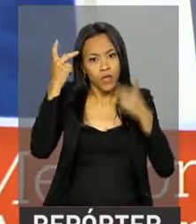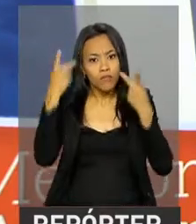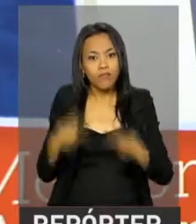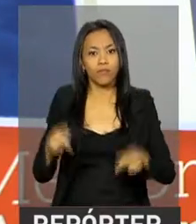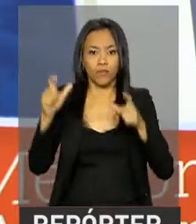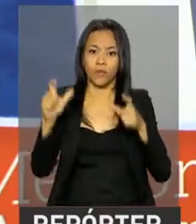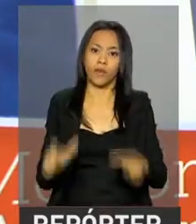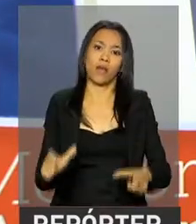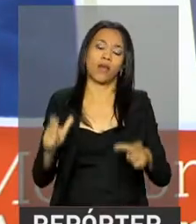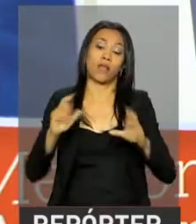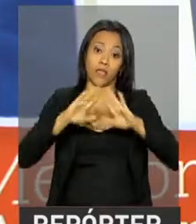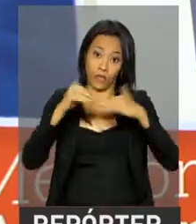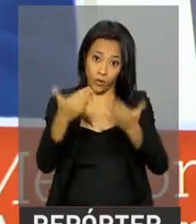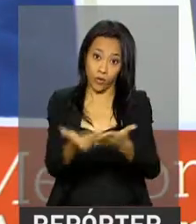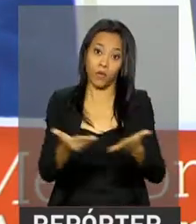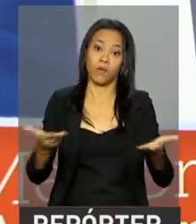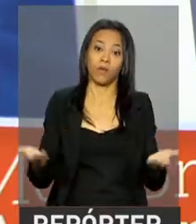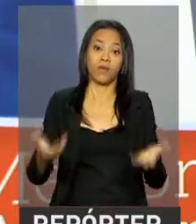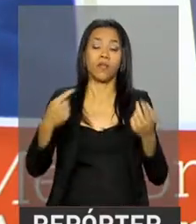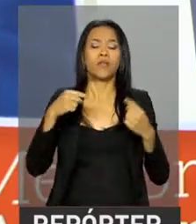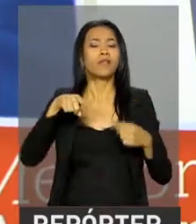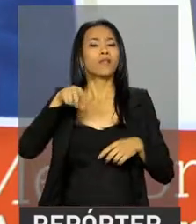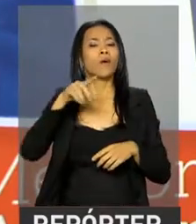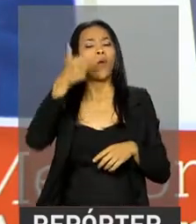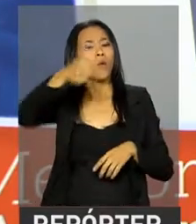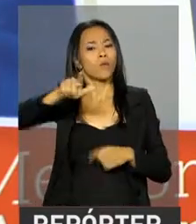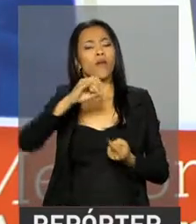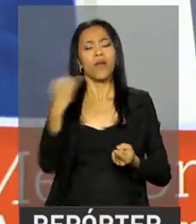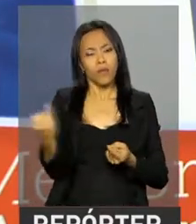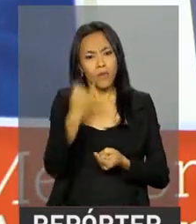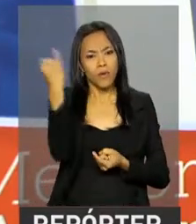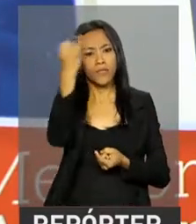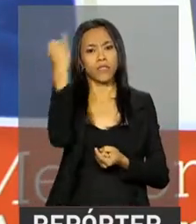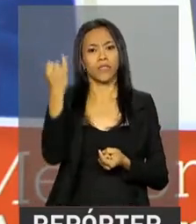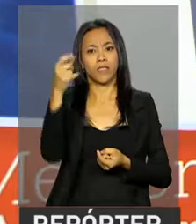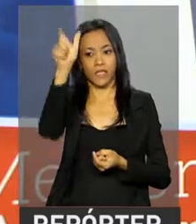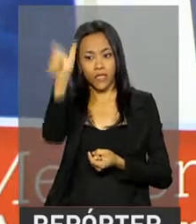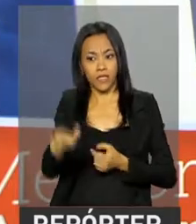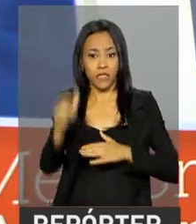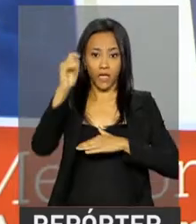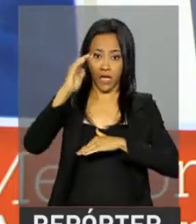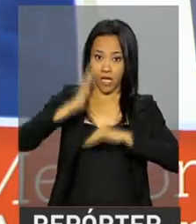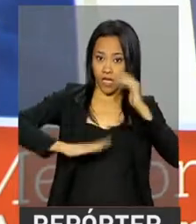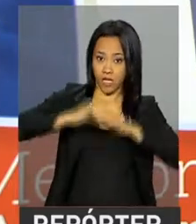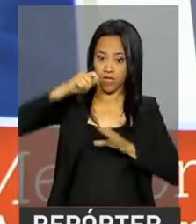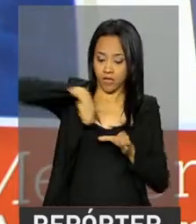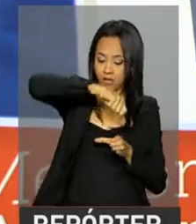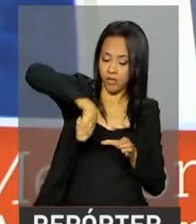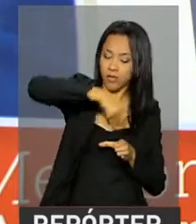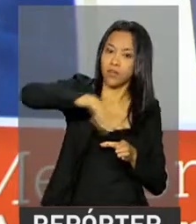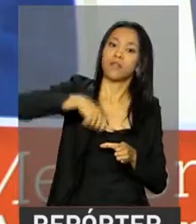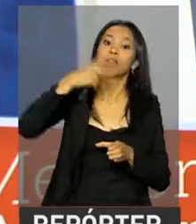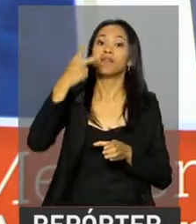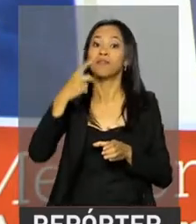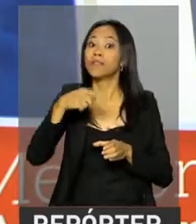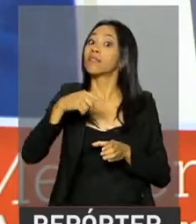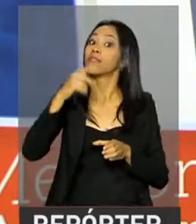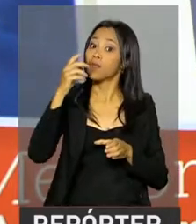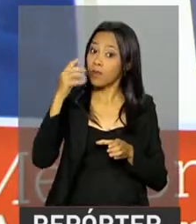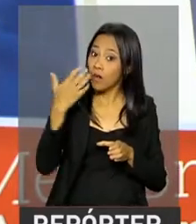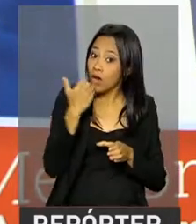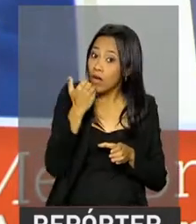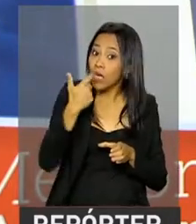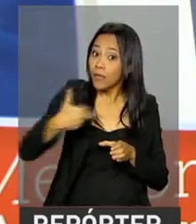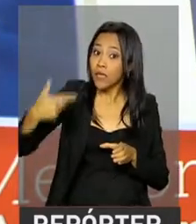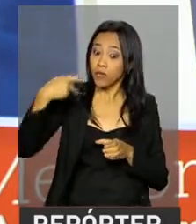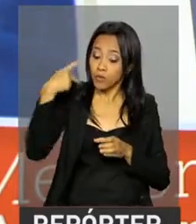daquela região em que a escola está localizada. É importante dizer que as merendeiras devem sempre considerar os alimentos produzidos localmente,